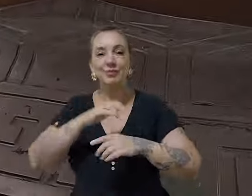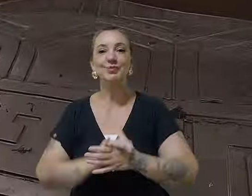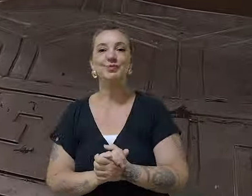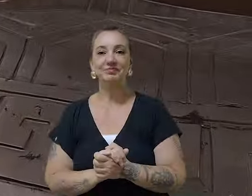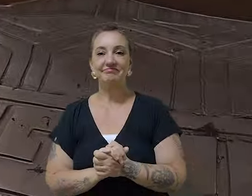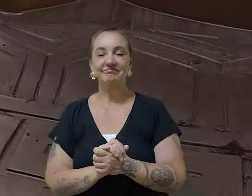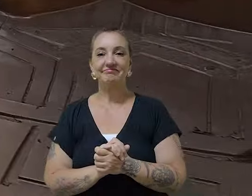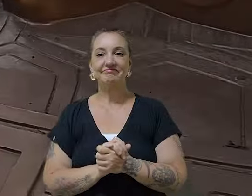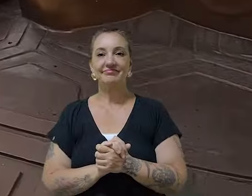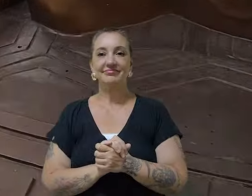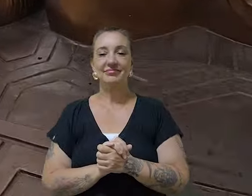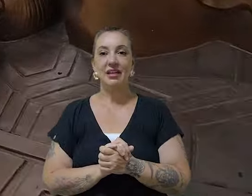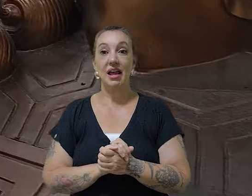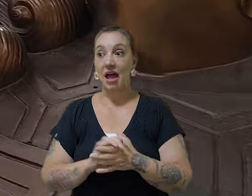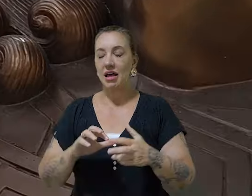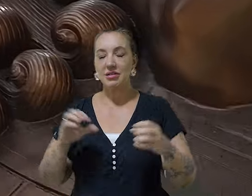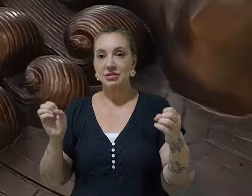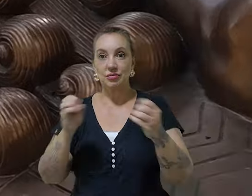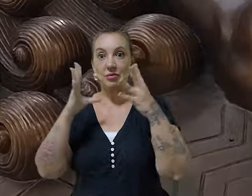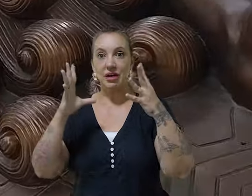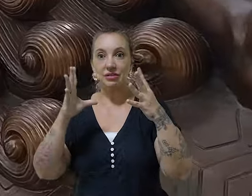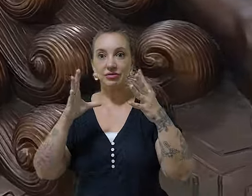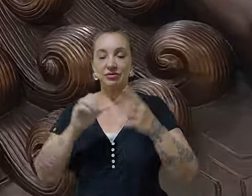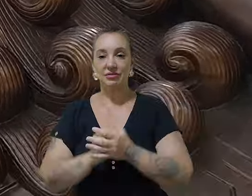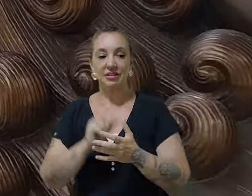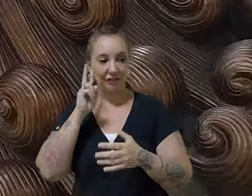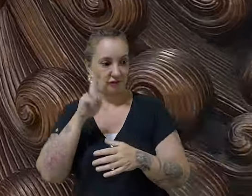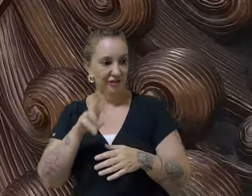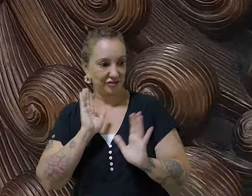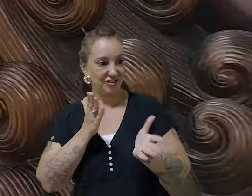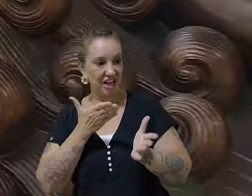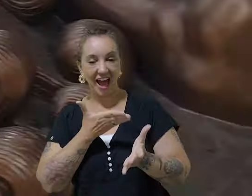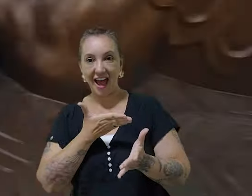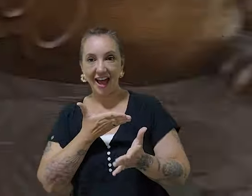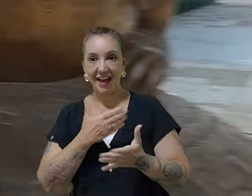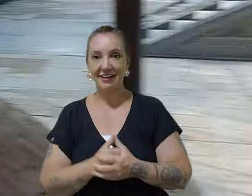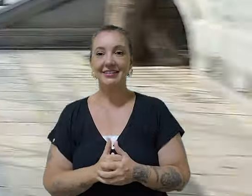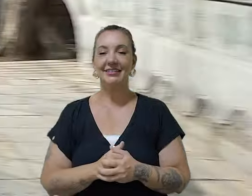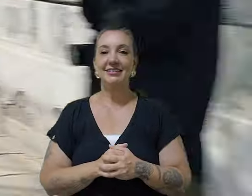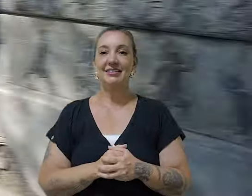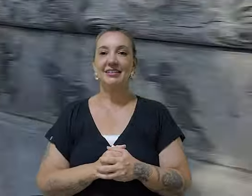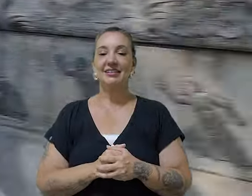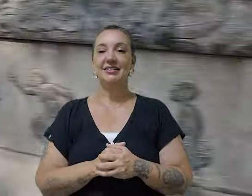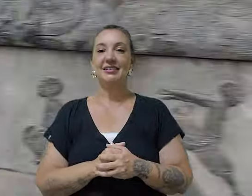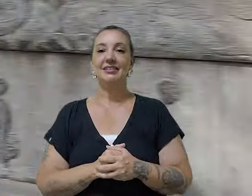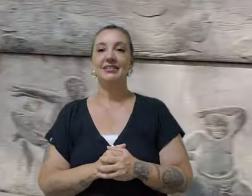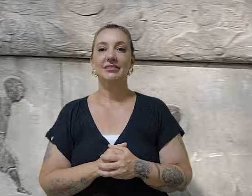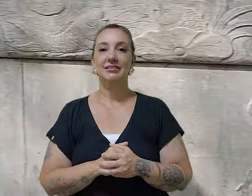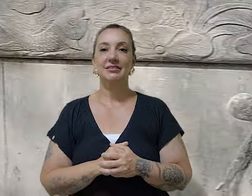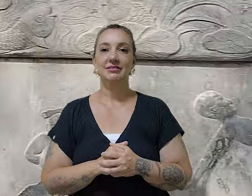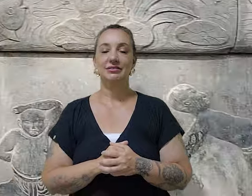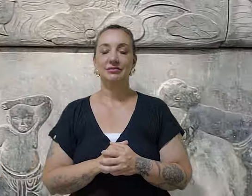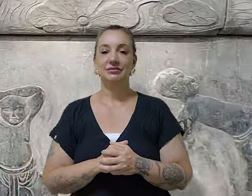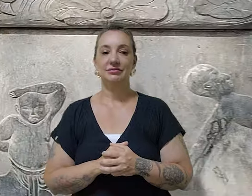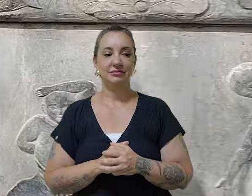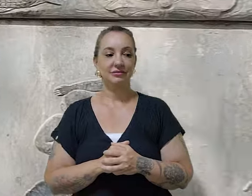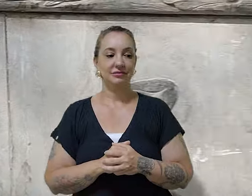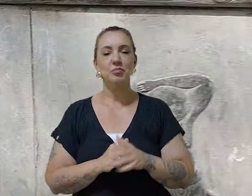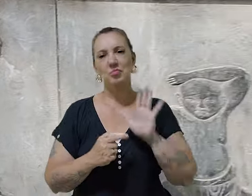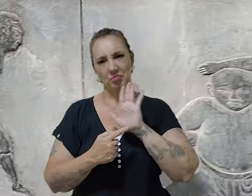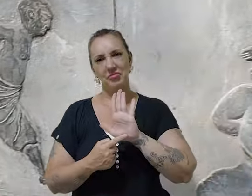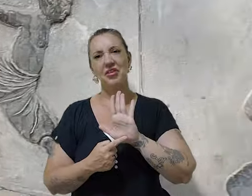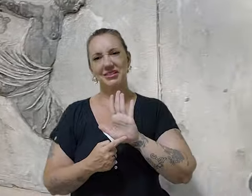Um ser místico. E Romulo, você chegou a ver isso aqui? Na parede. Faz um